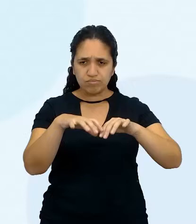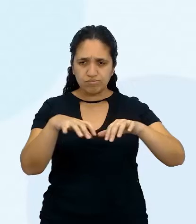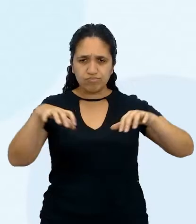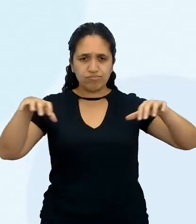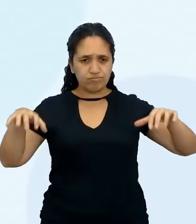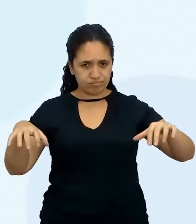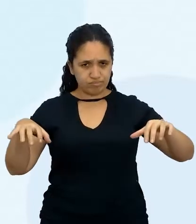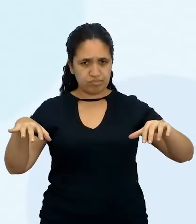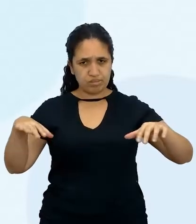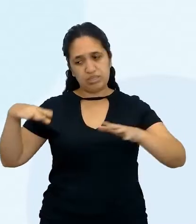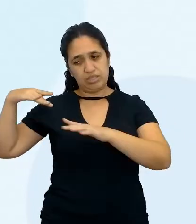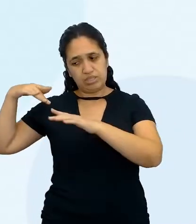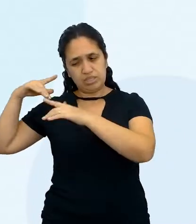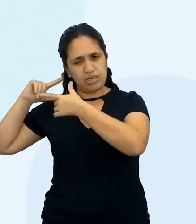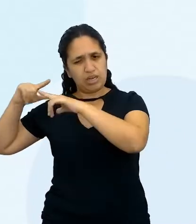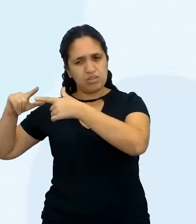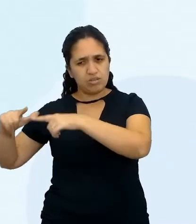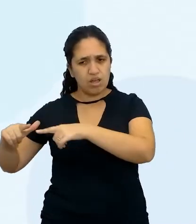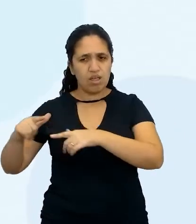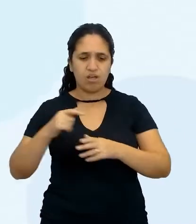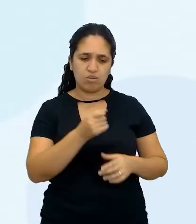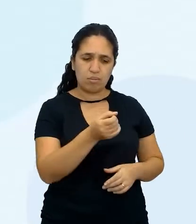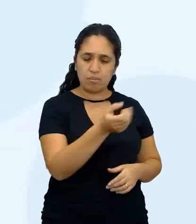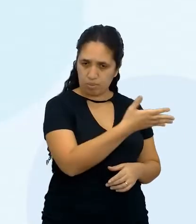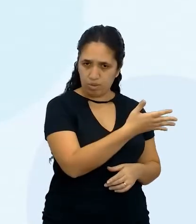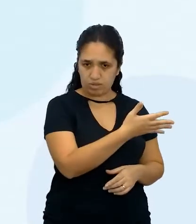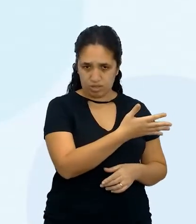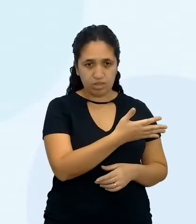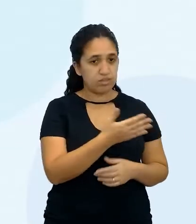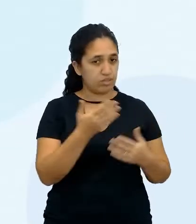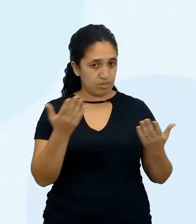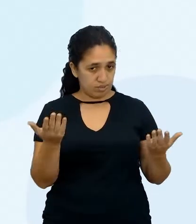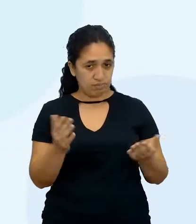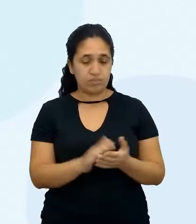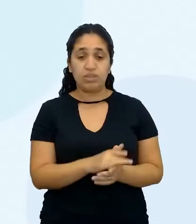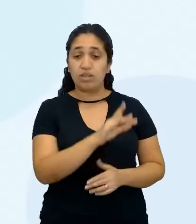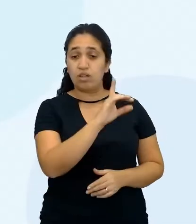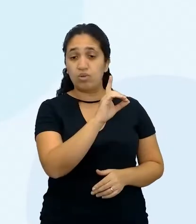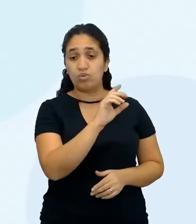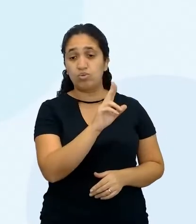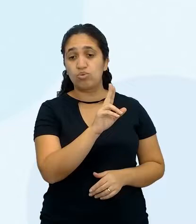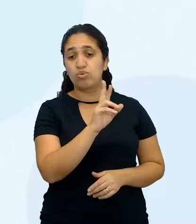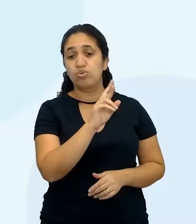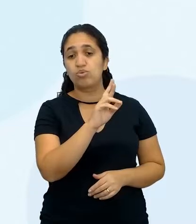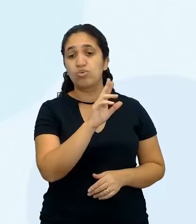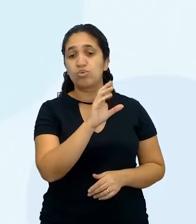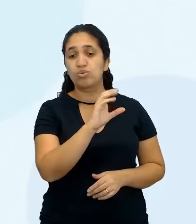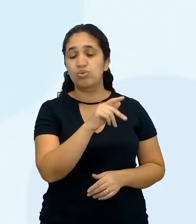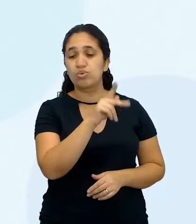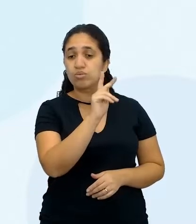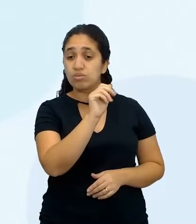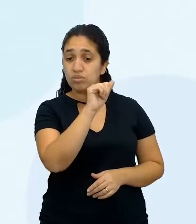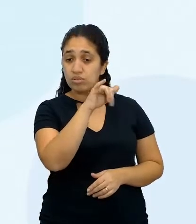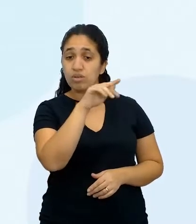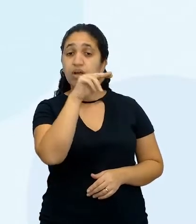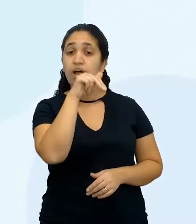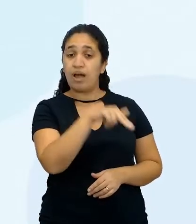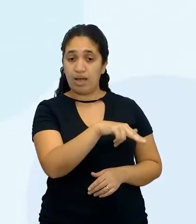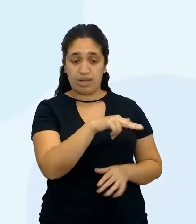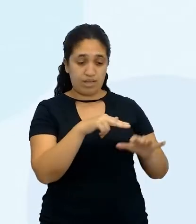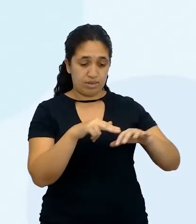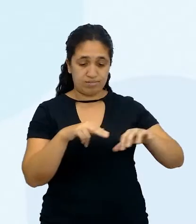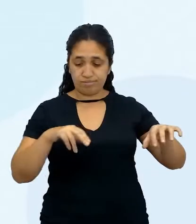sociedades tradicional e moderna. Pois é, né? Então, o Émile Durkheim, ele fazia essa diferenciação entre